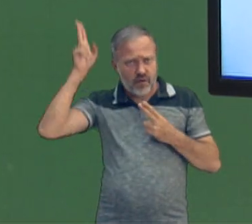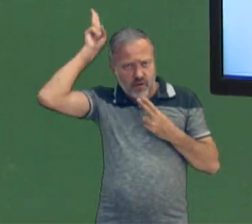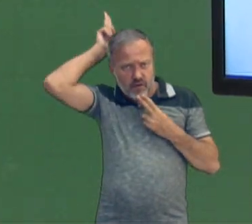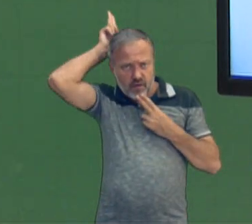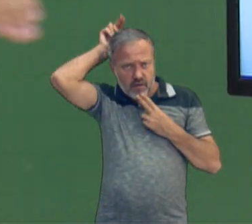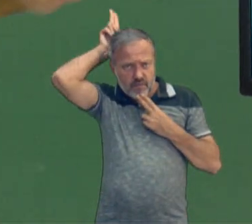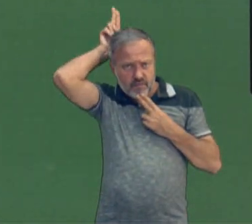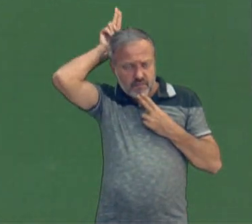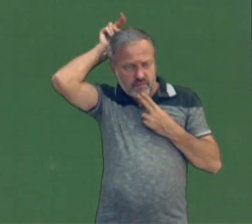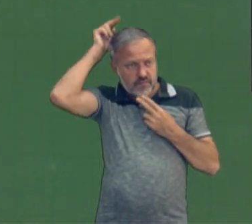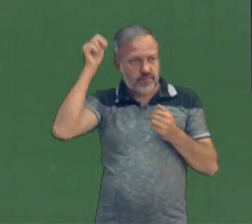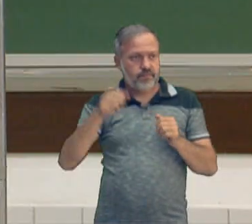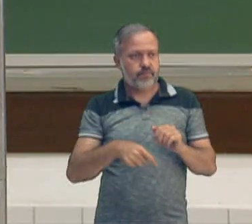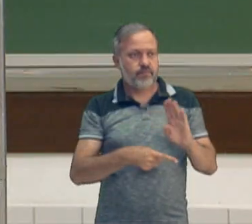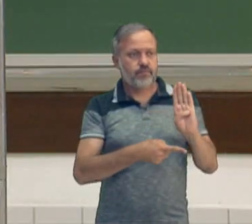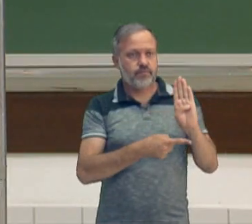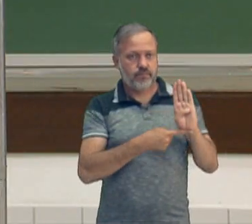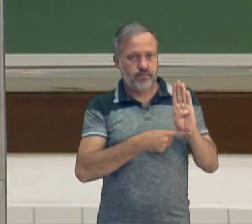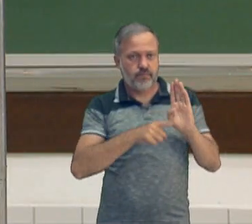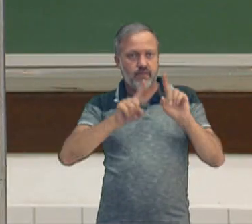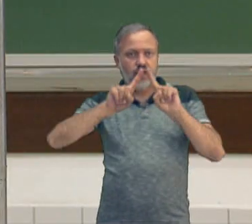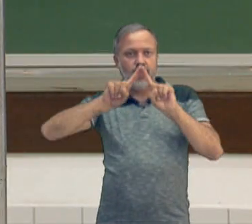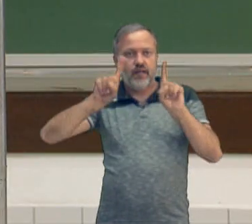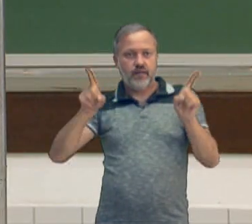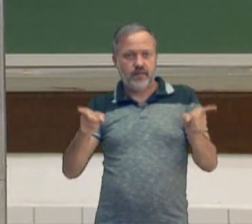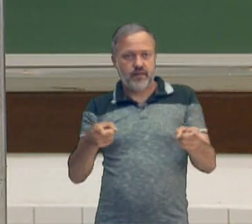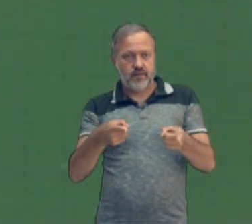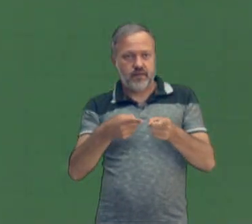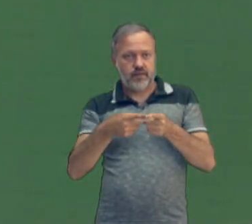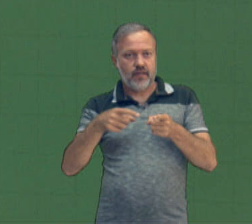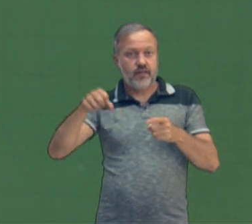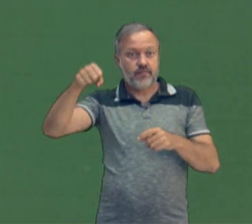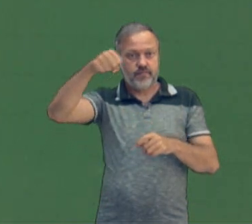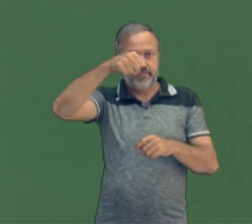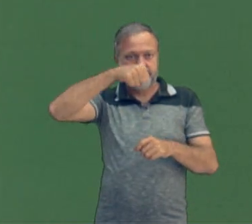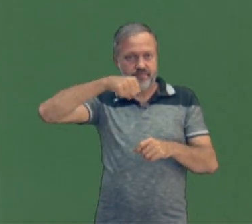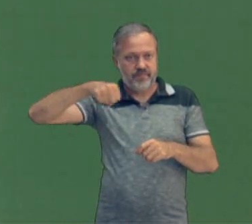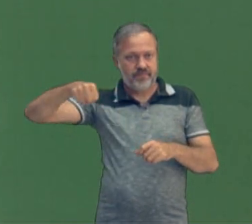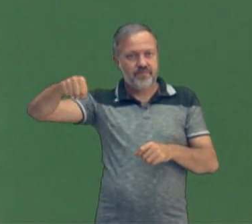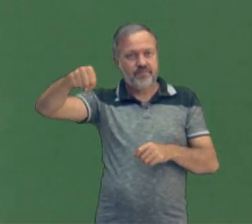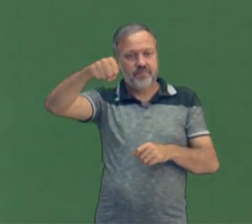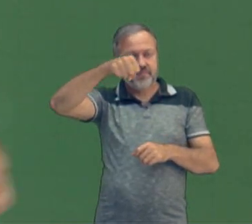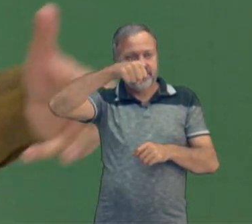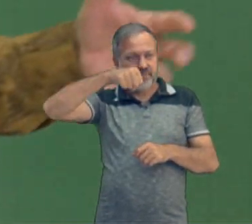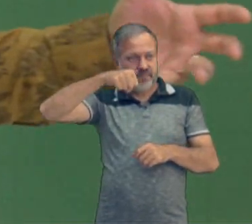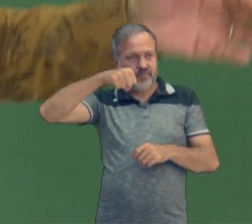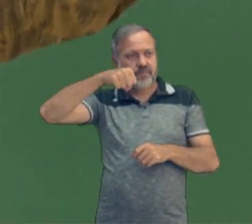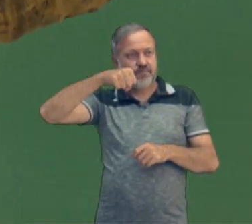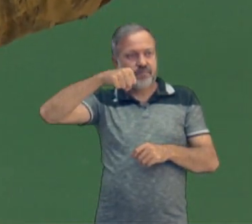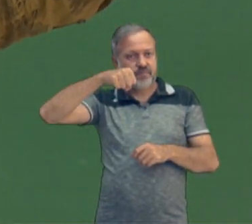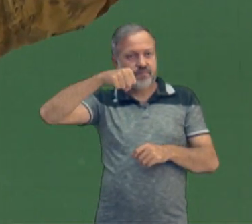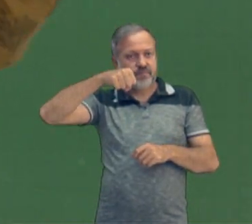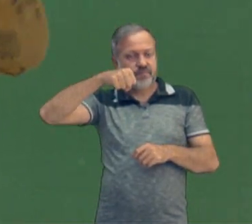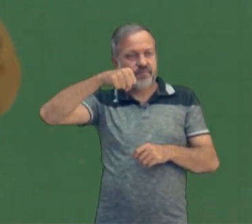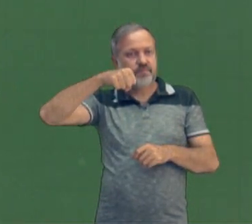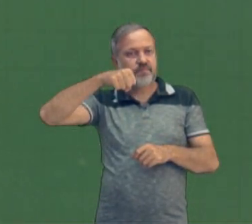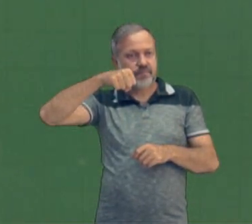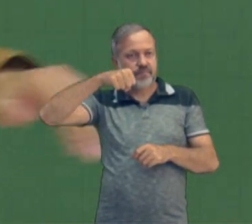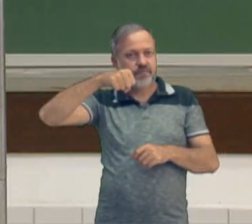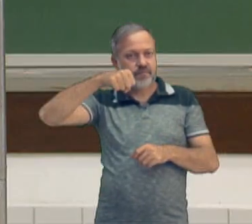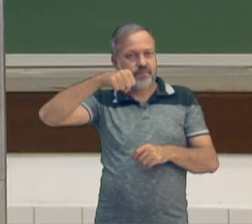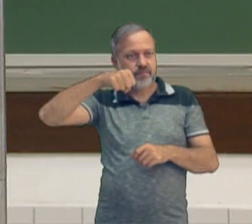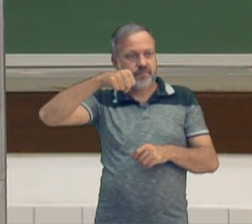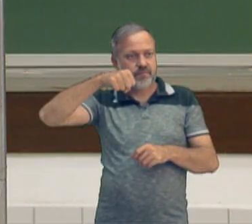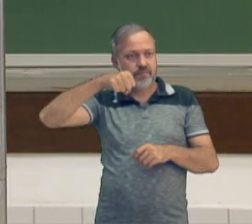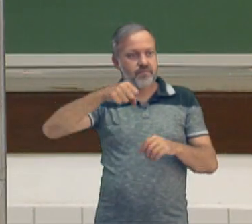não é o caso aqui. Letra B, círculo sagrado? Sim. Mandala, então, em sânscrito, significa círculo